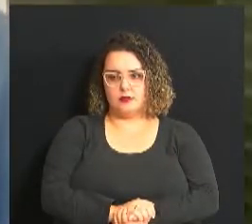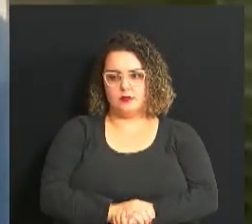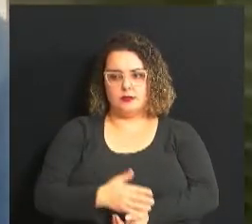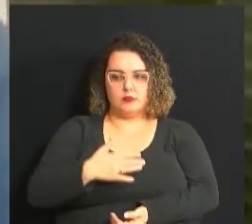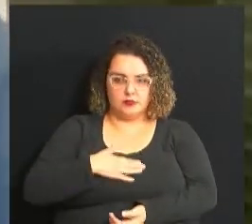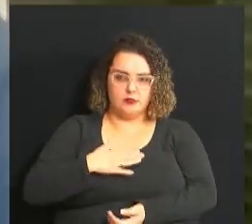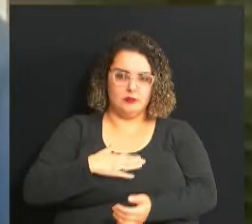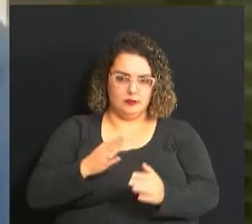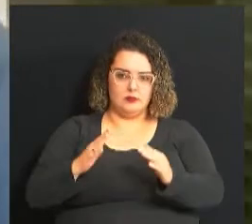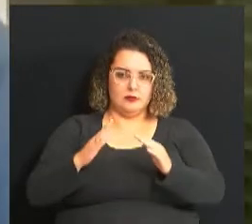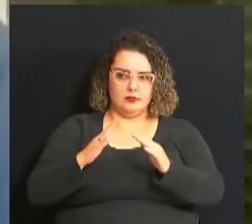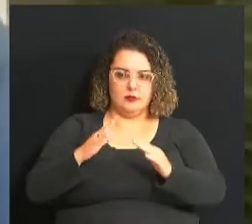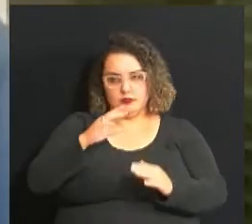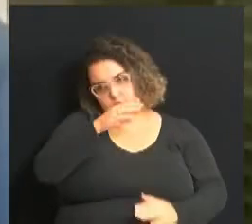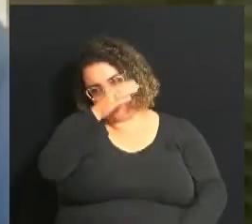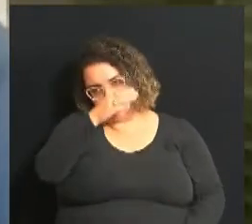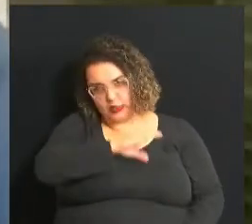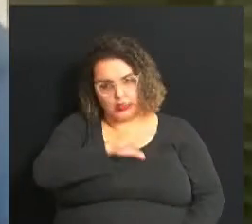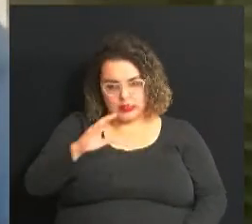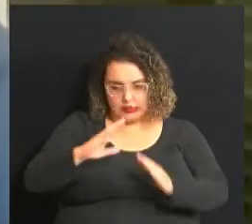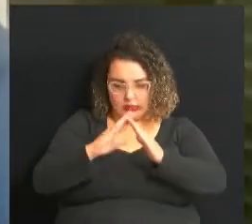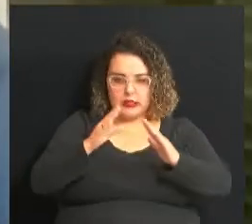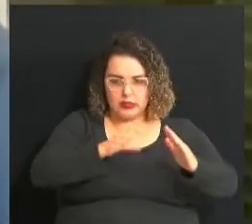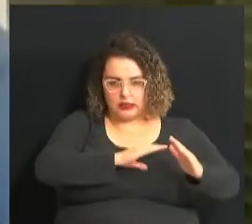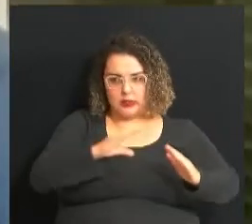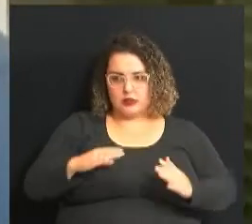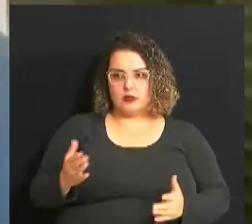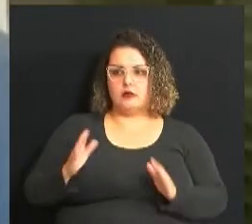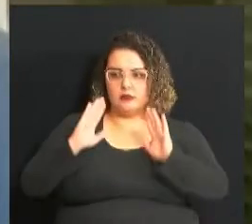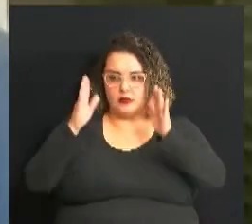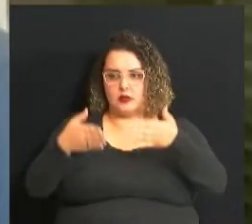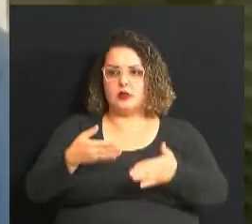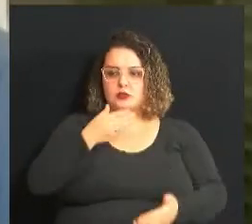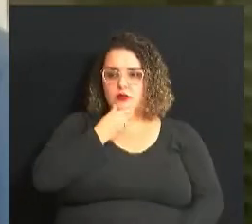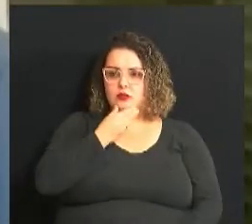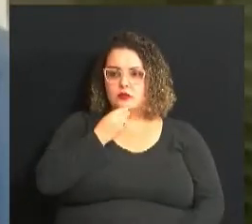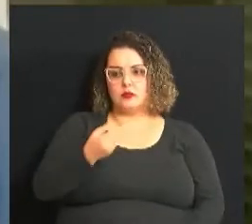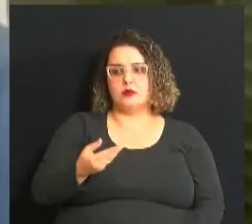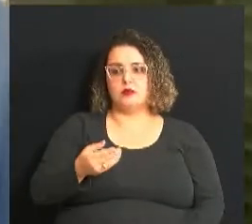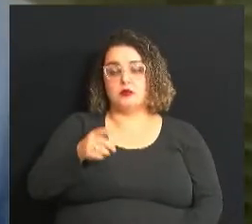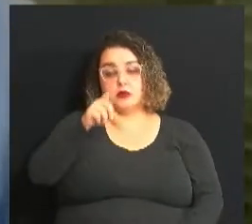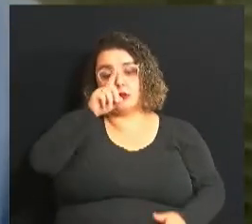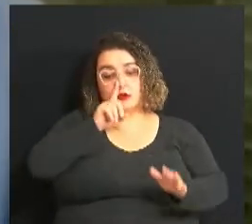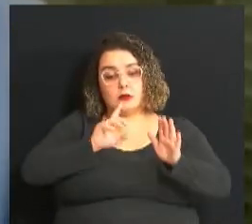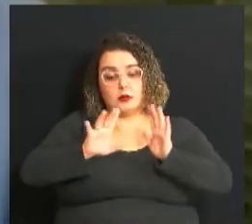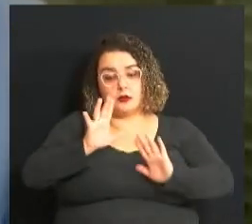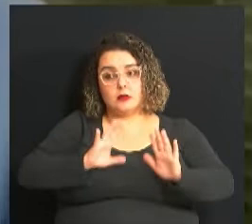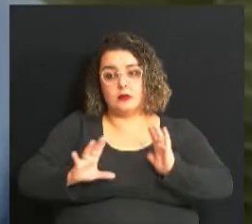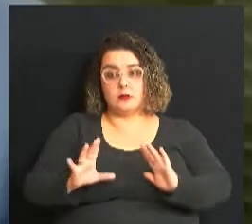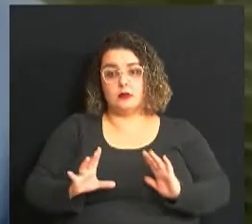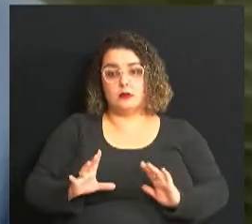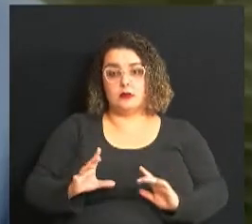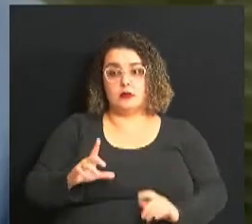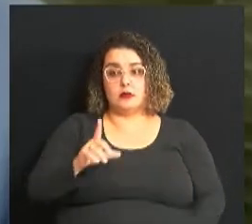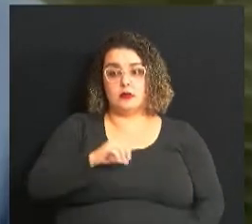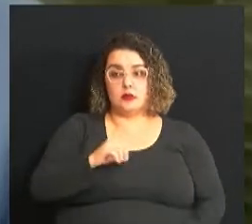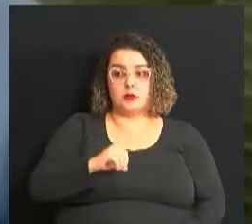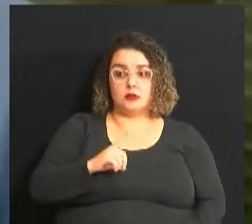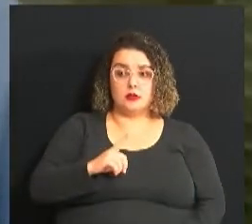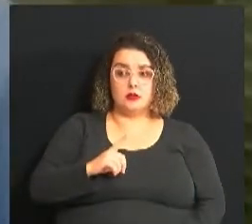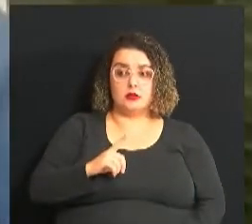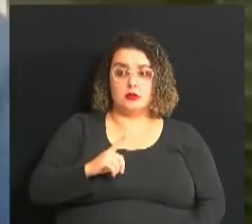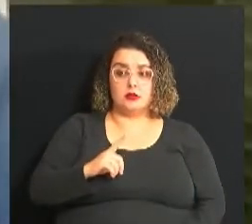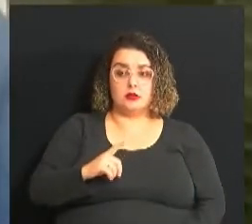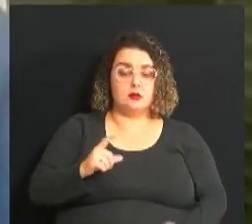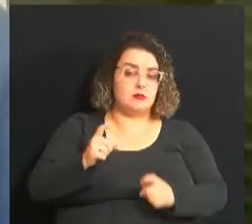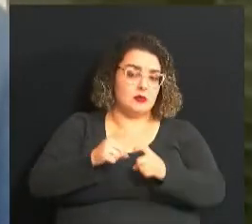é meio focada na saúde do homem, mas você tem que tomar cuidado, porque lá também tem outros atendimentos que